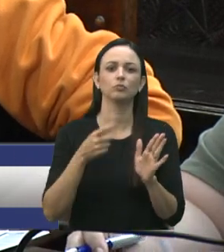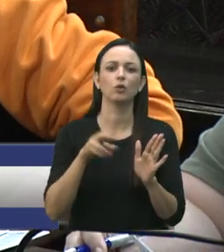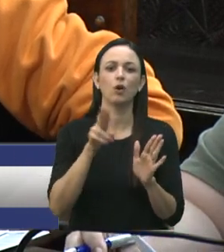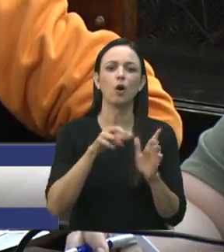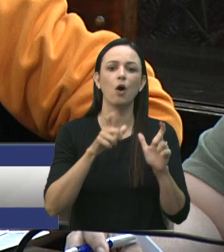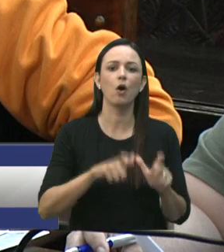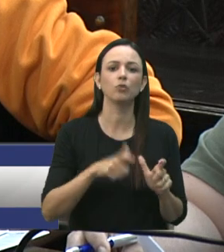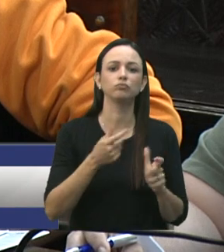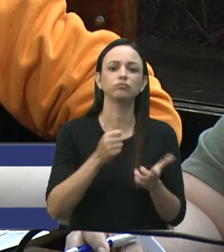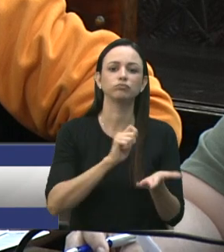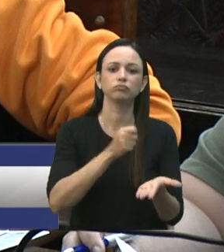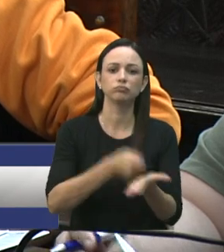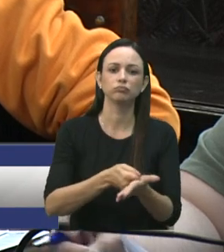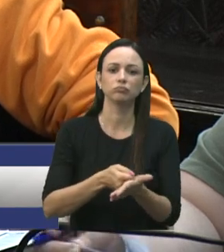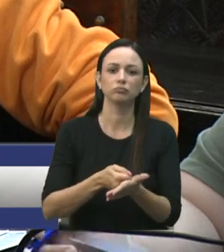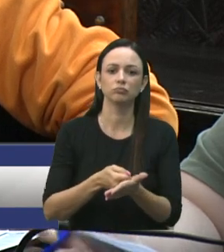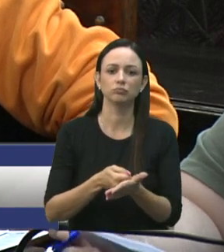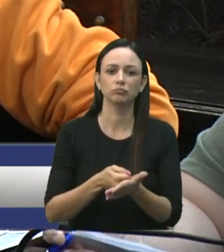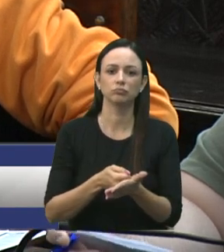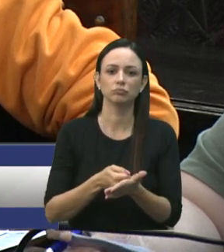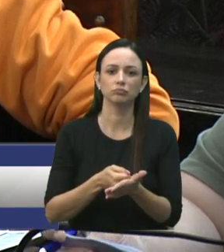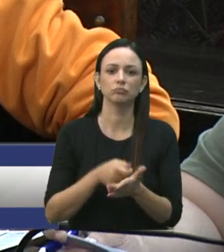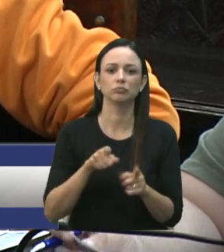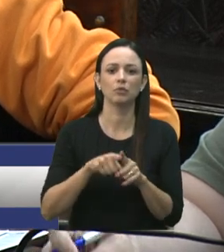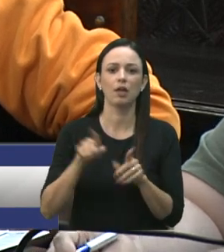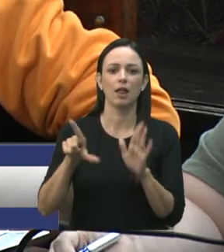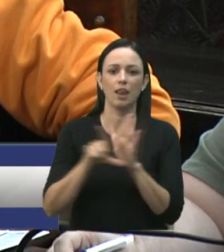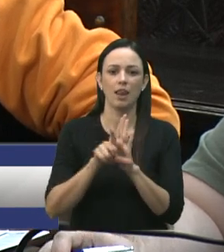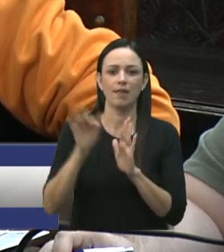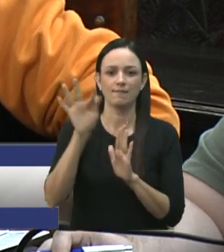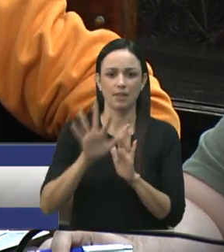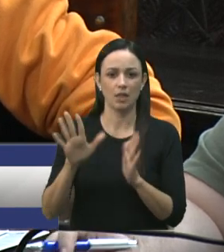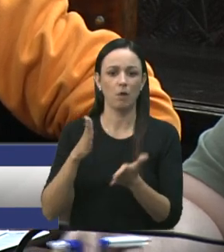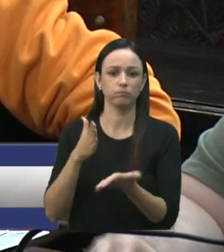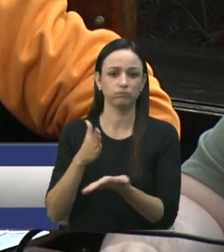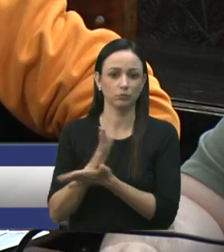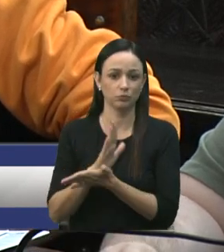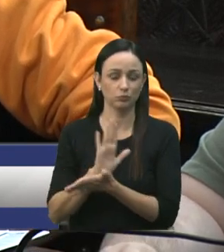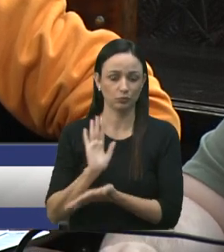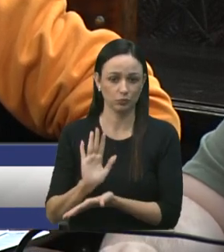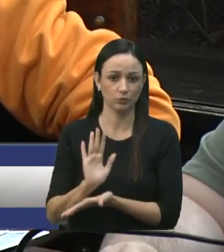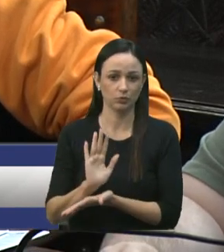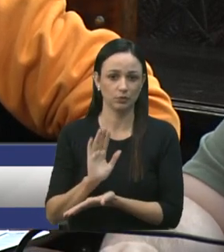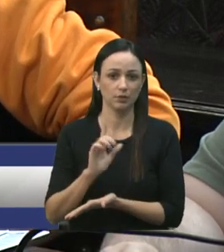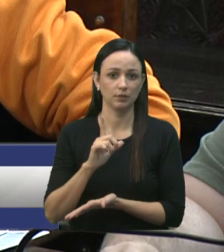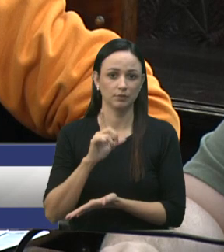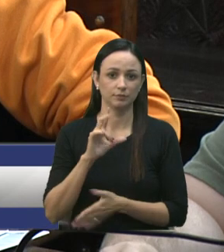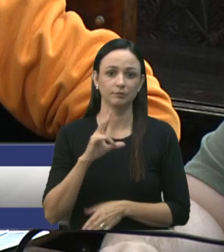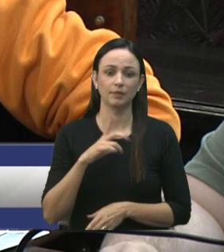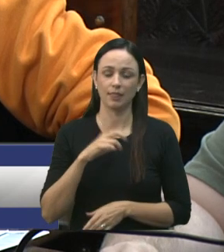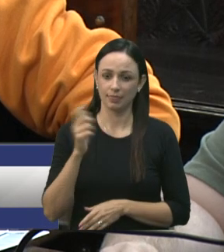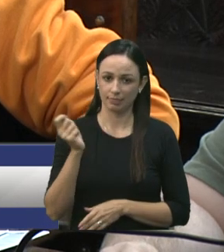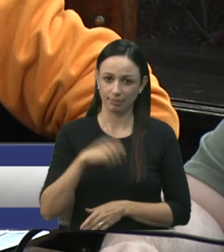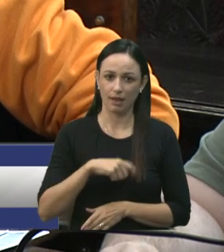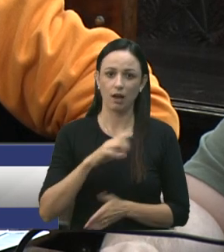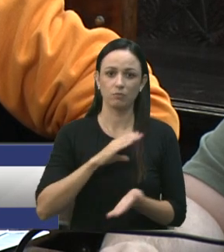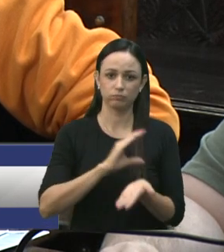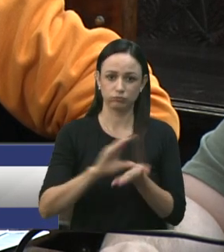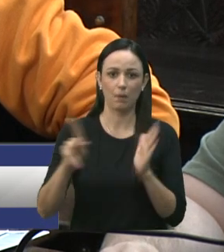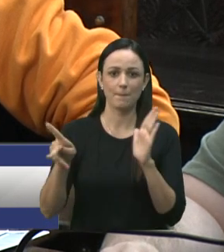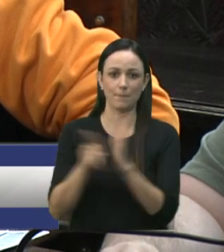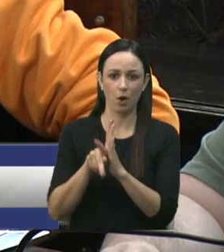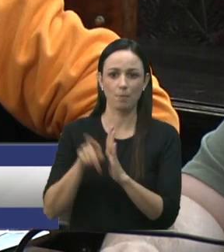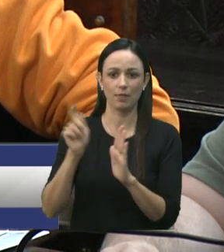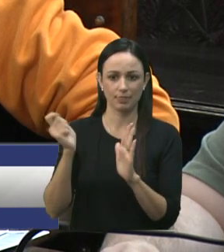daí. Se não houver essa indicação, a lei federal ela foi aprovada. Haverá indicação, no caso, de recursos próprios para